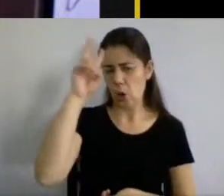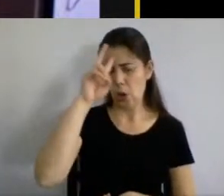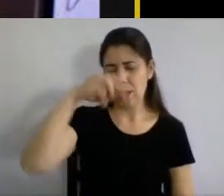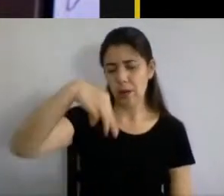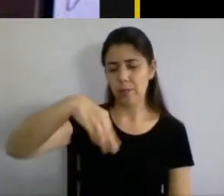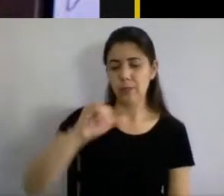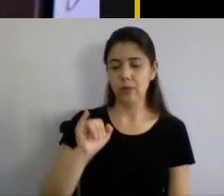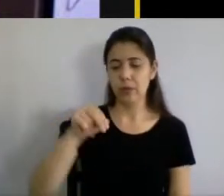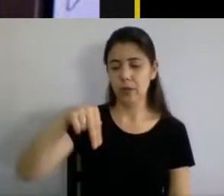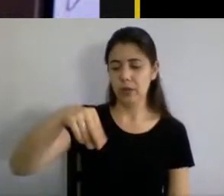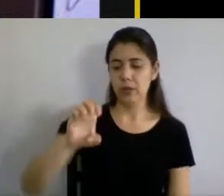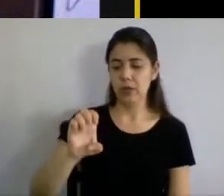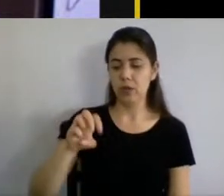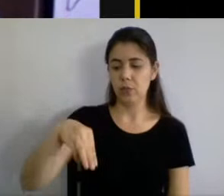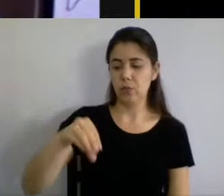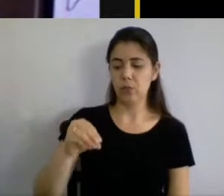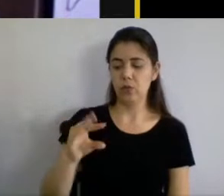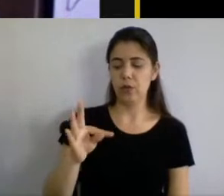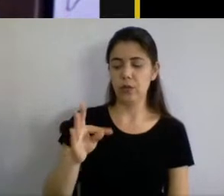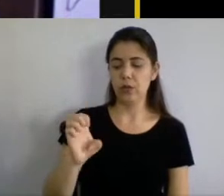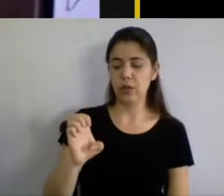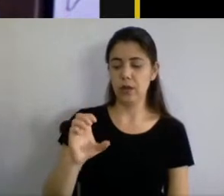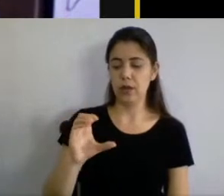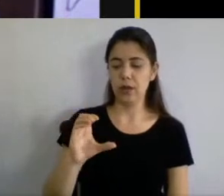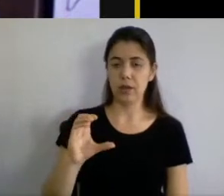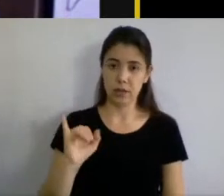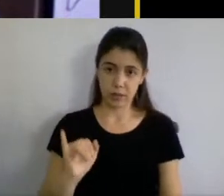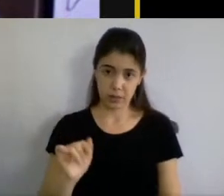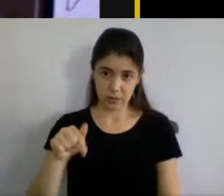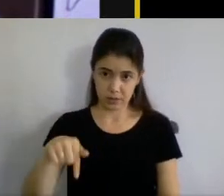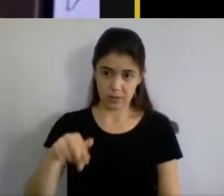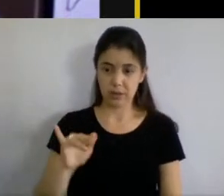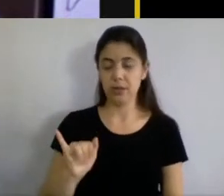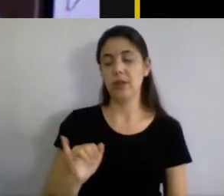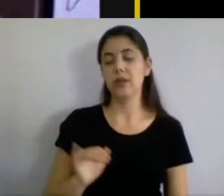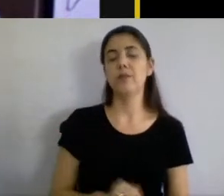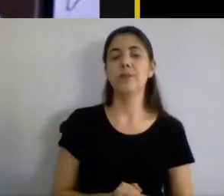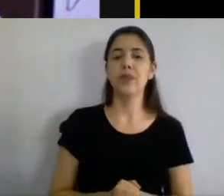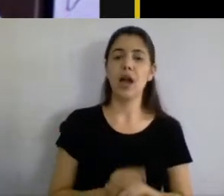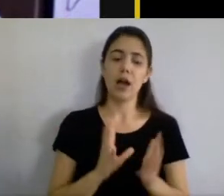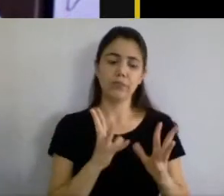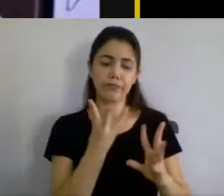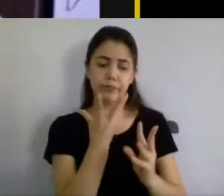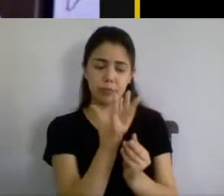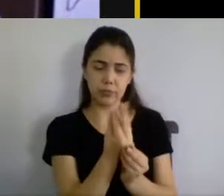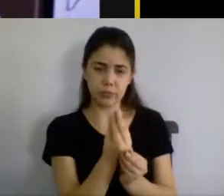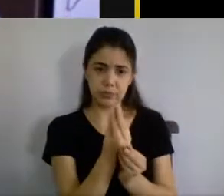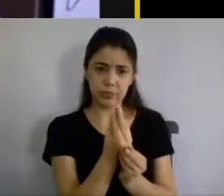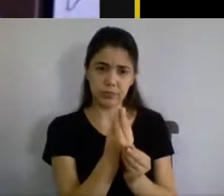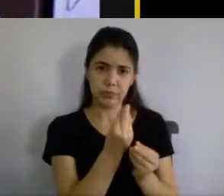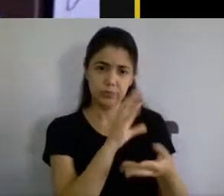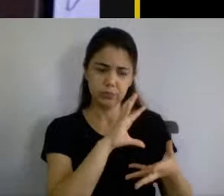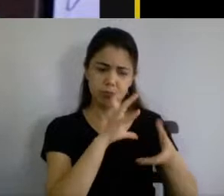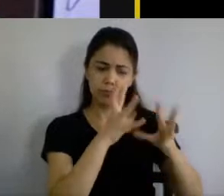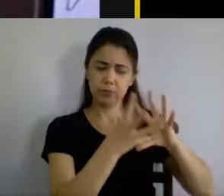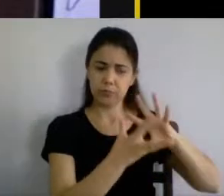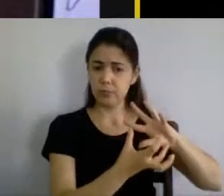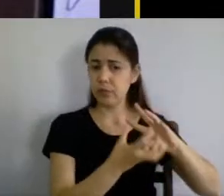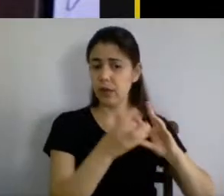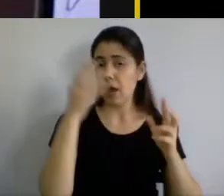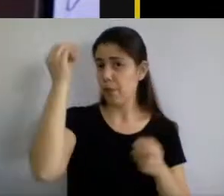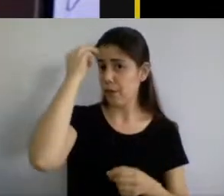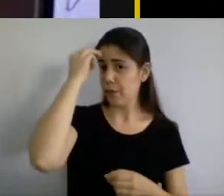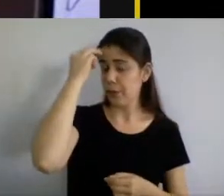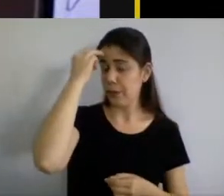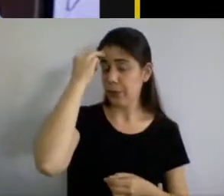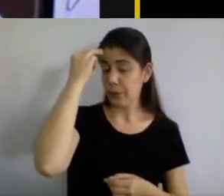da técnica da memória, da arte da memória, pelo Simônides, da maneira como Cícero conta, é